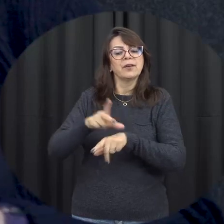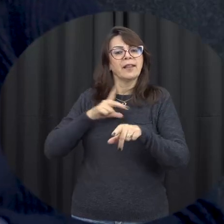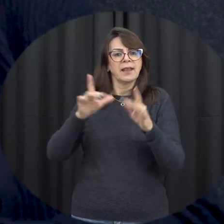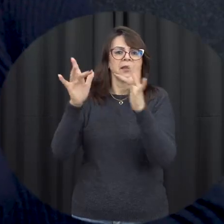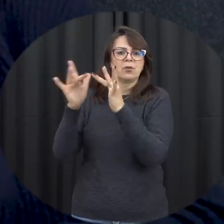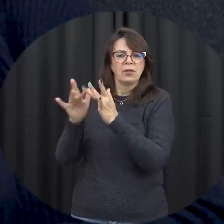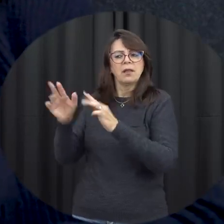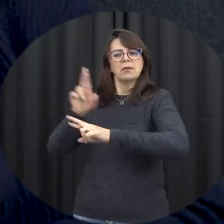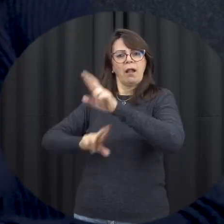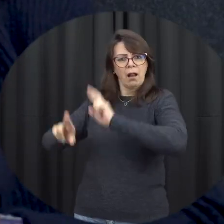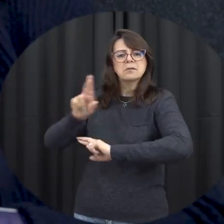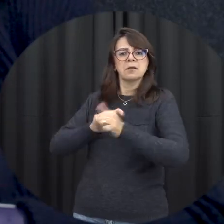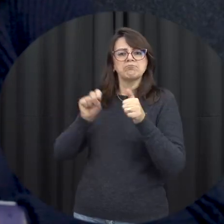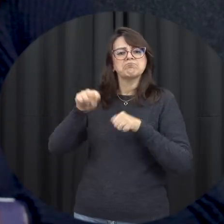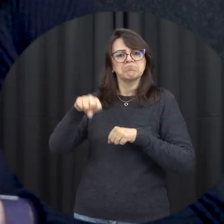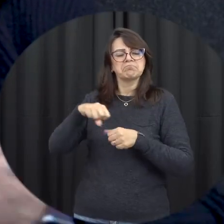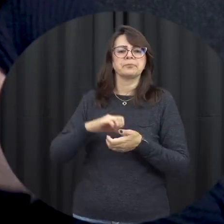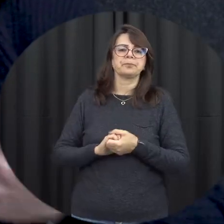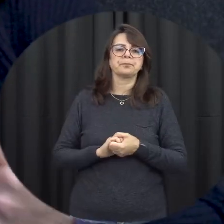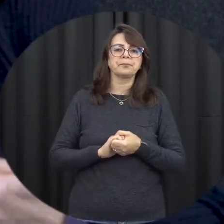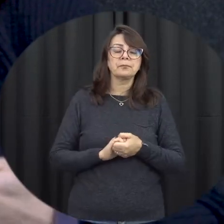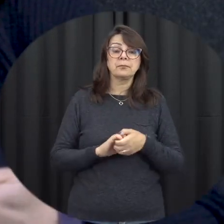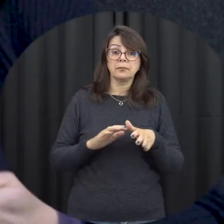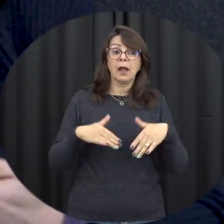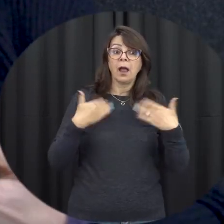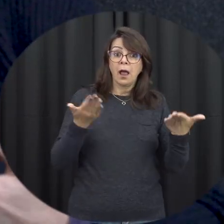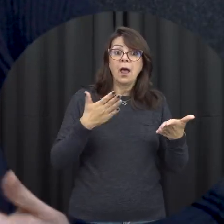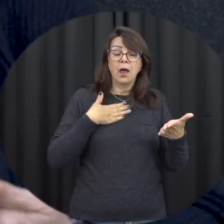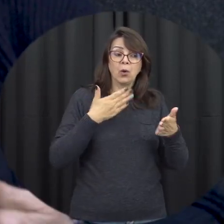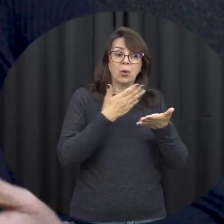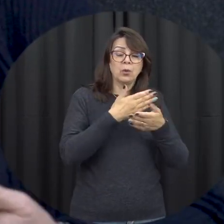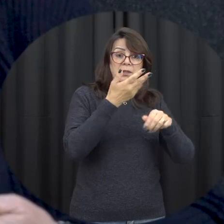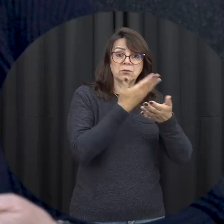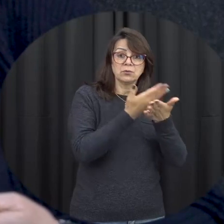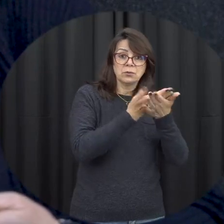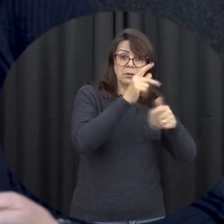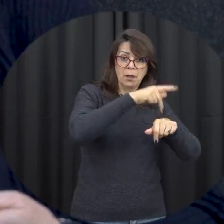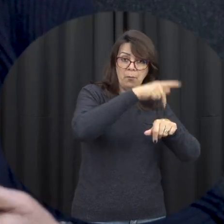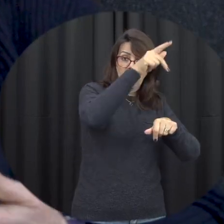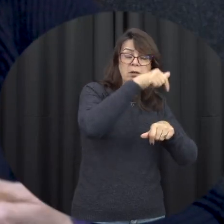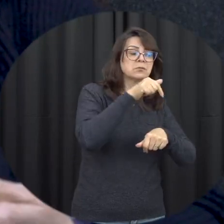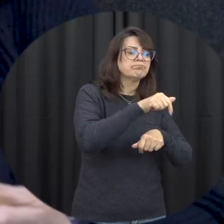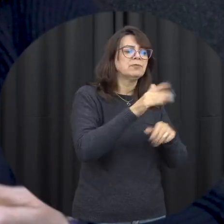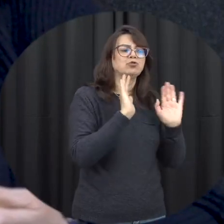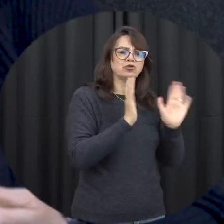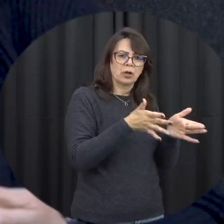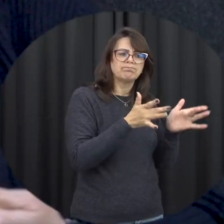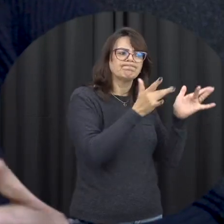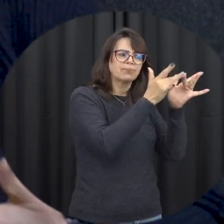muito relacionada a isso. Bom, aí então, quando eu estava fazendo a especialização, eu